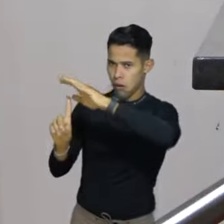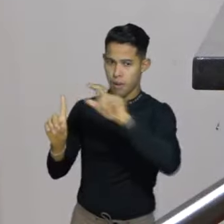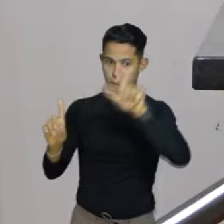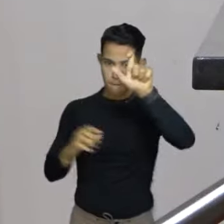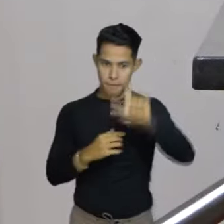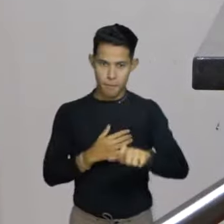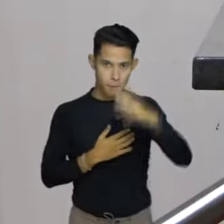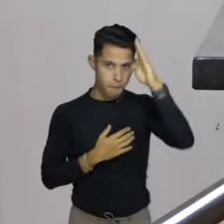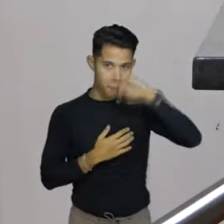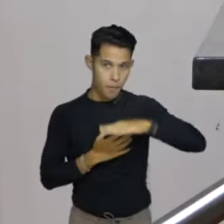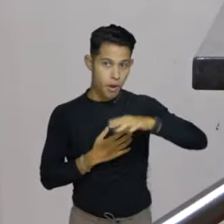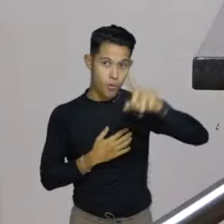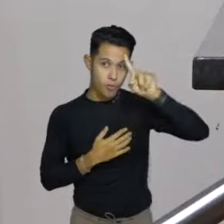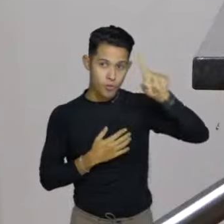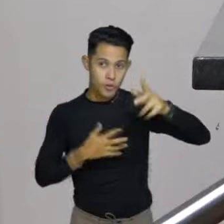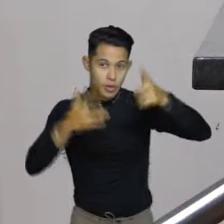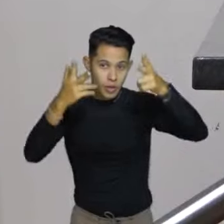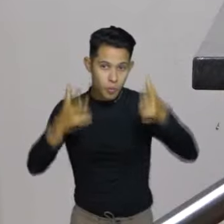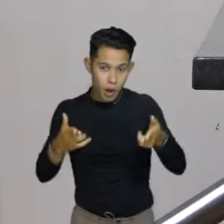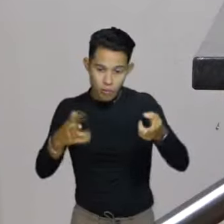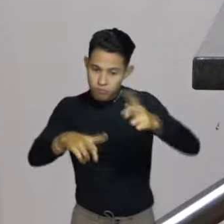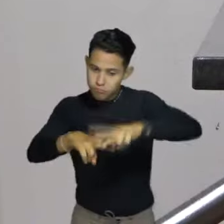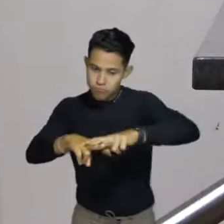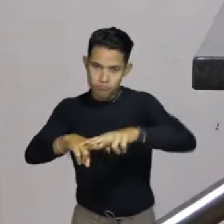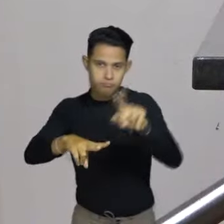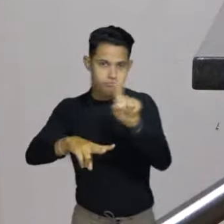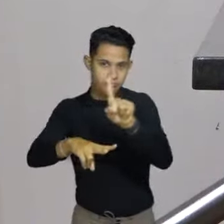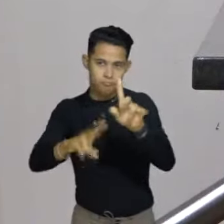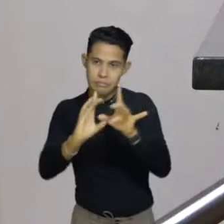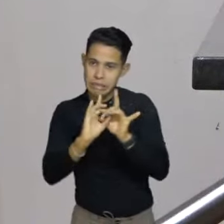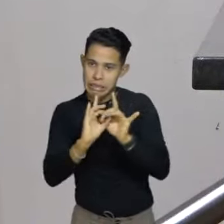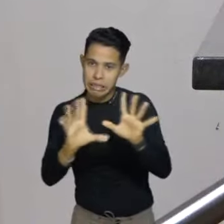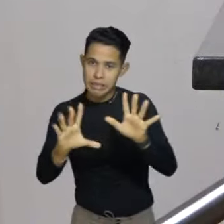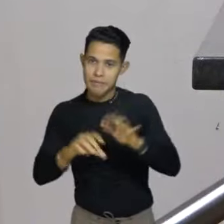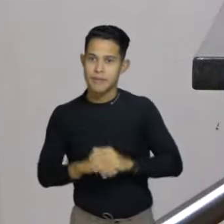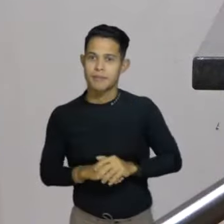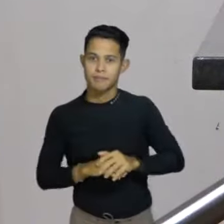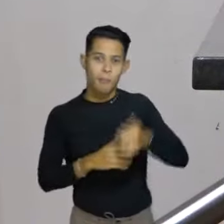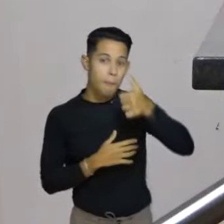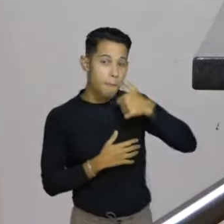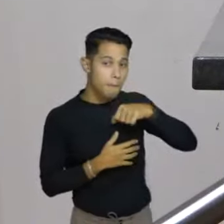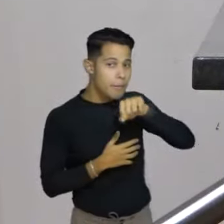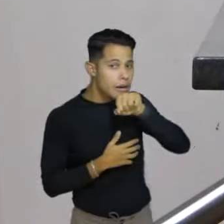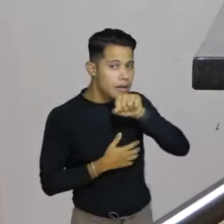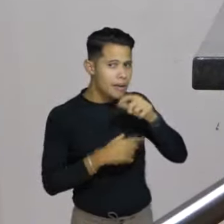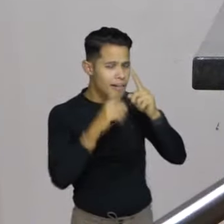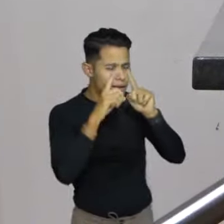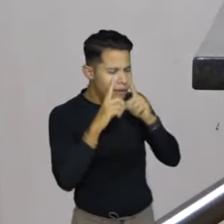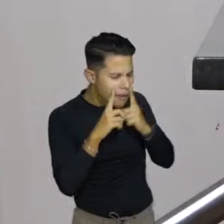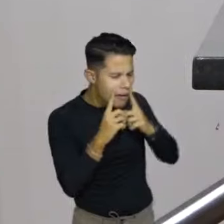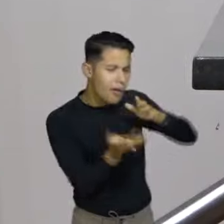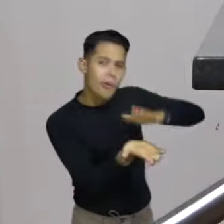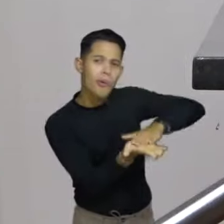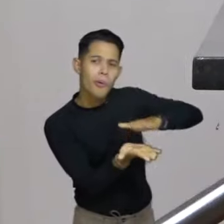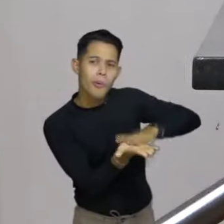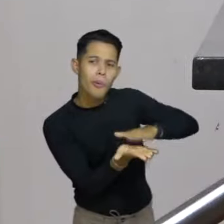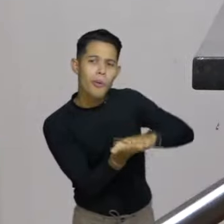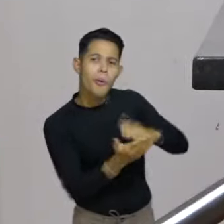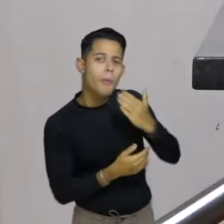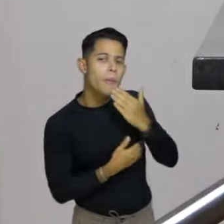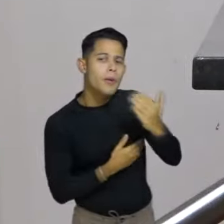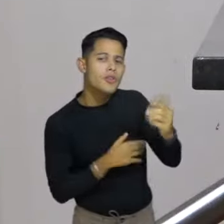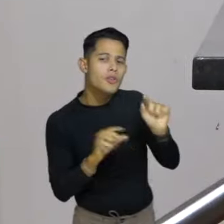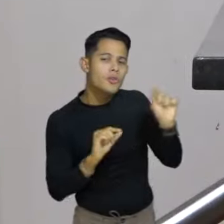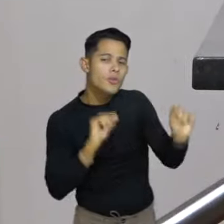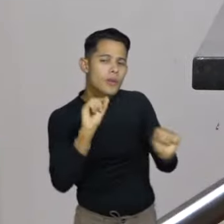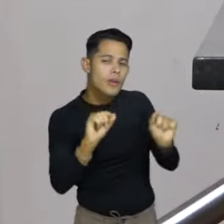Custódia é posto em liberdade a mãe chora cobrando da justiça brasileira que